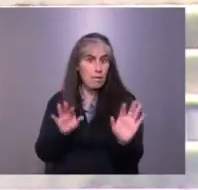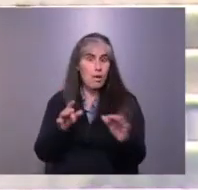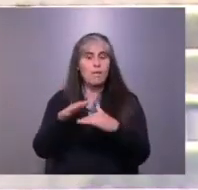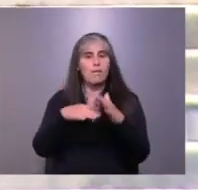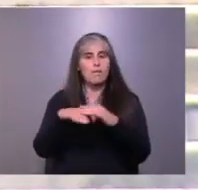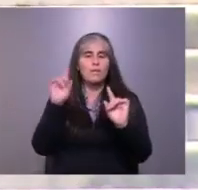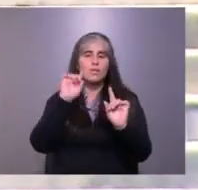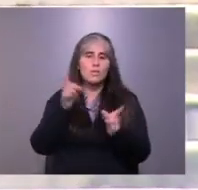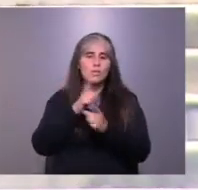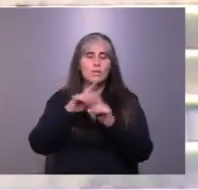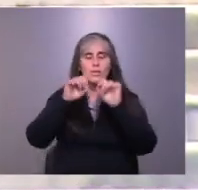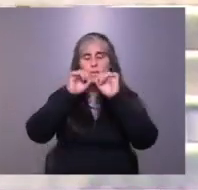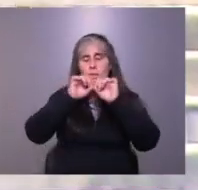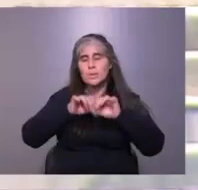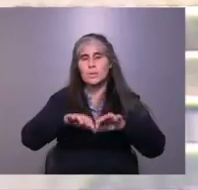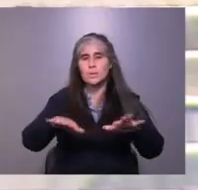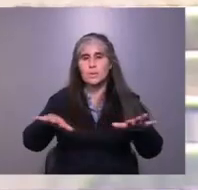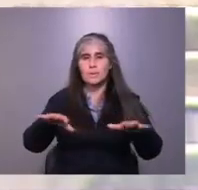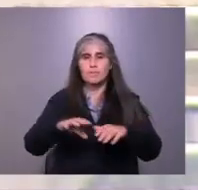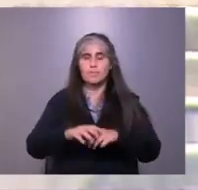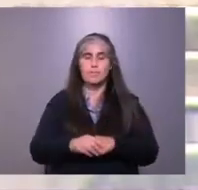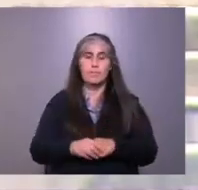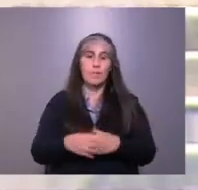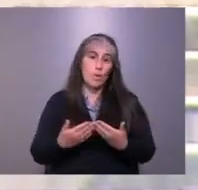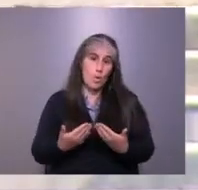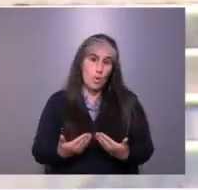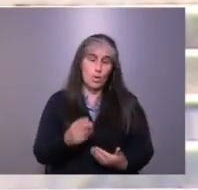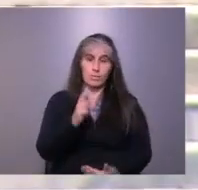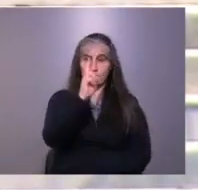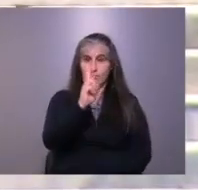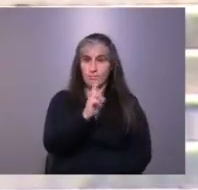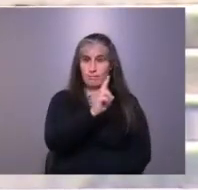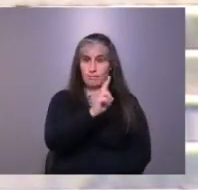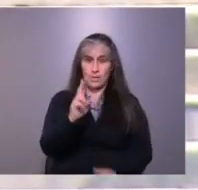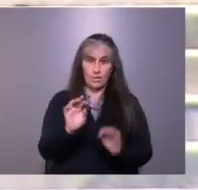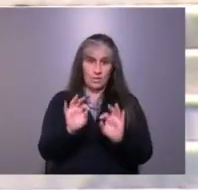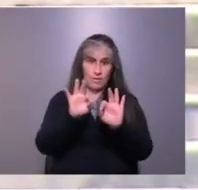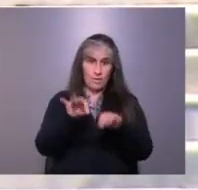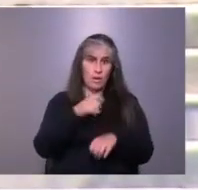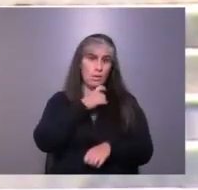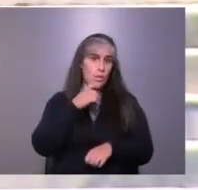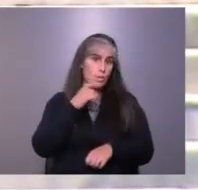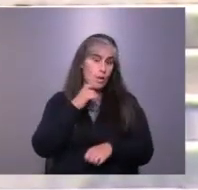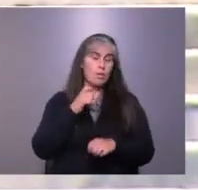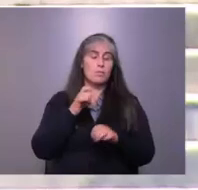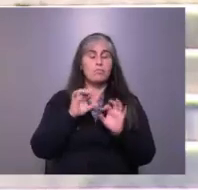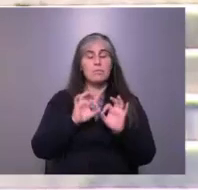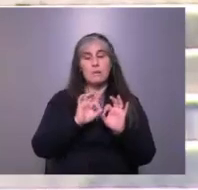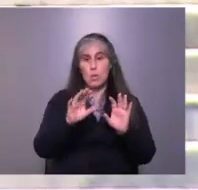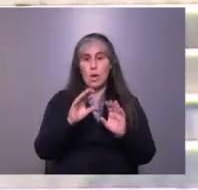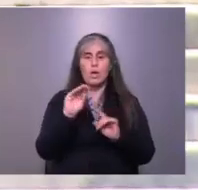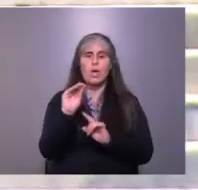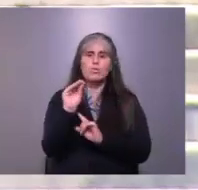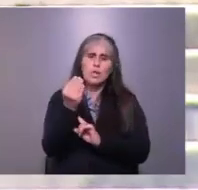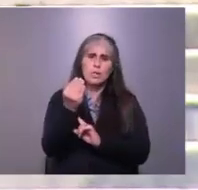orante. Com a bênção final, também o presidente da celebração dará bênção aos objetos religiosos